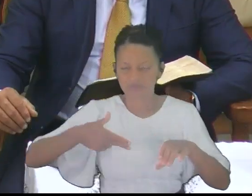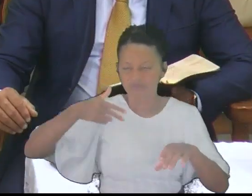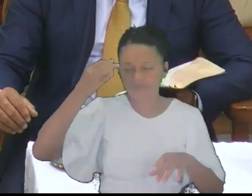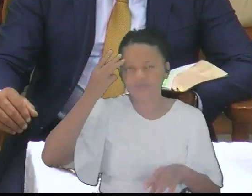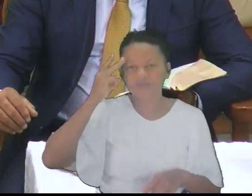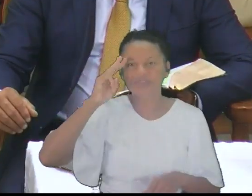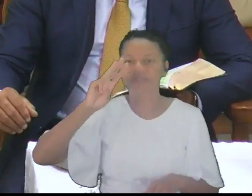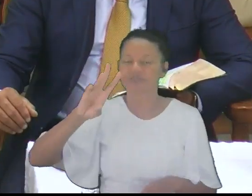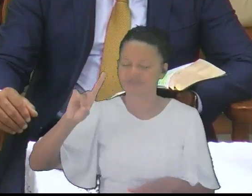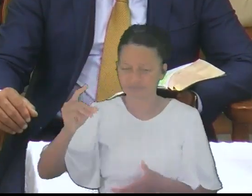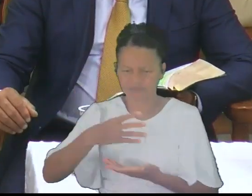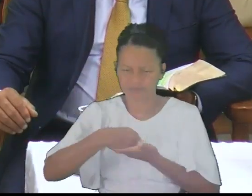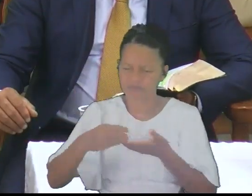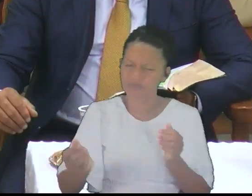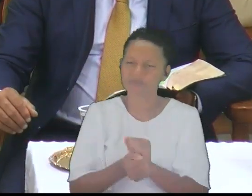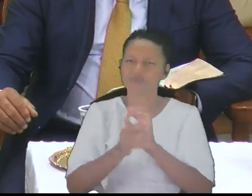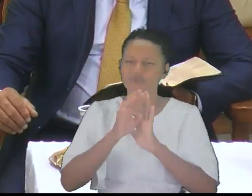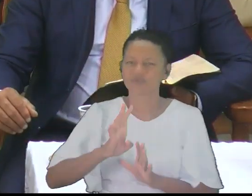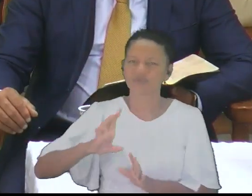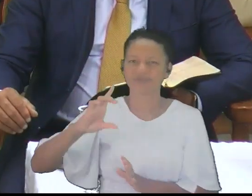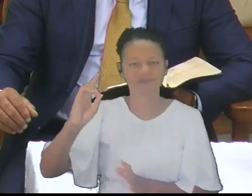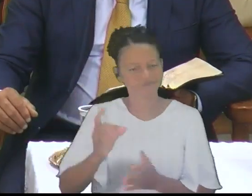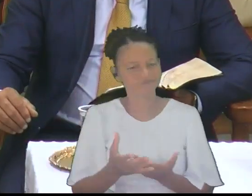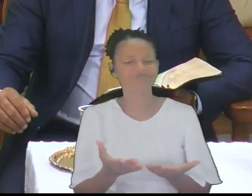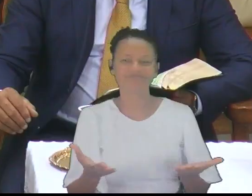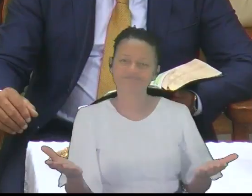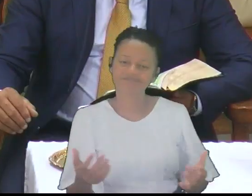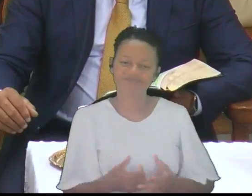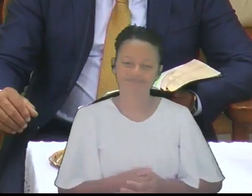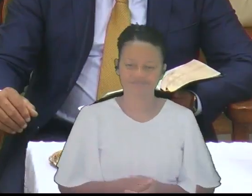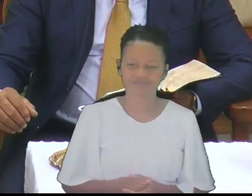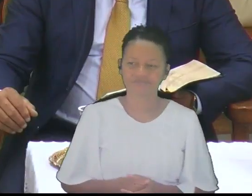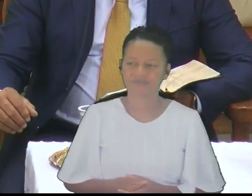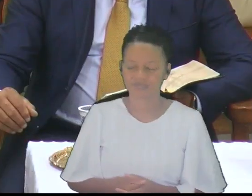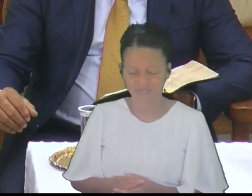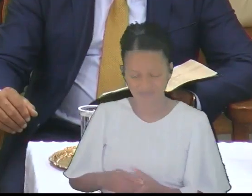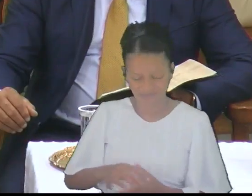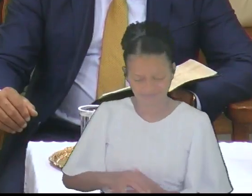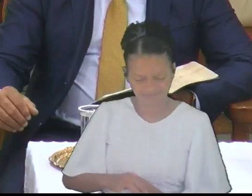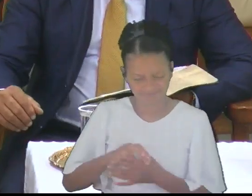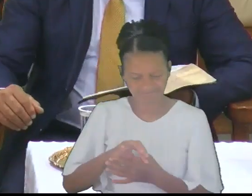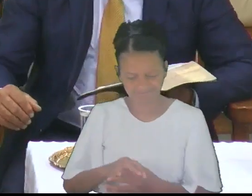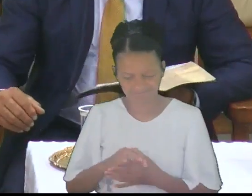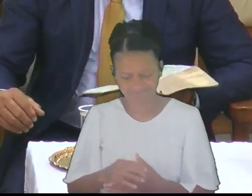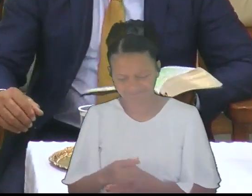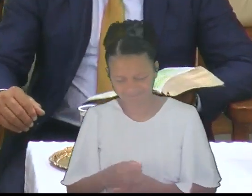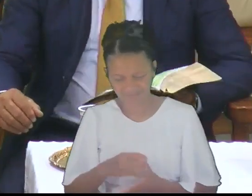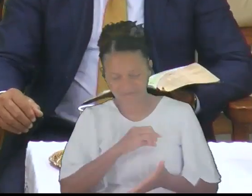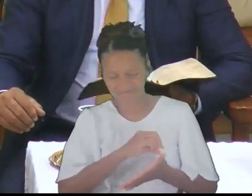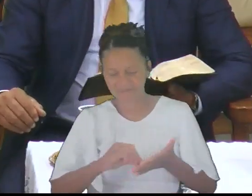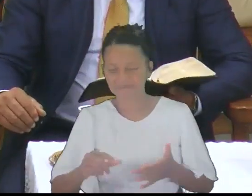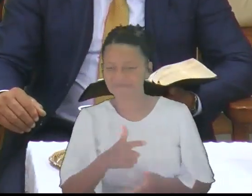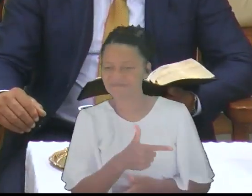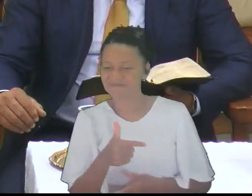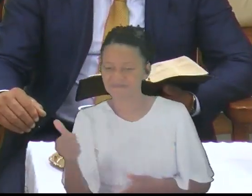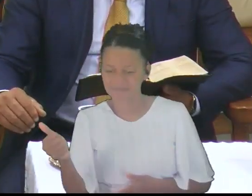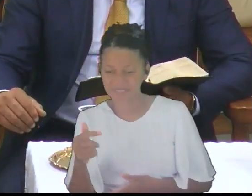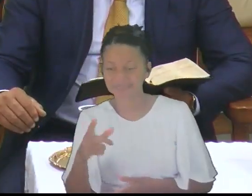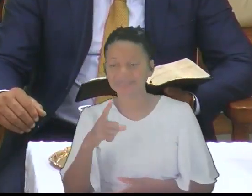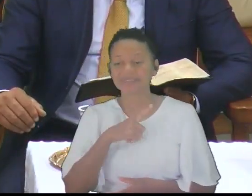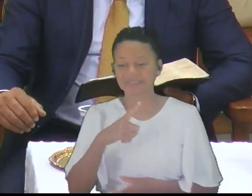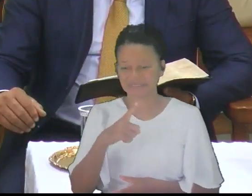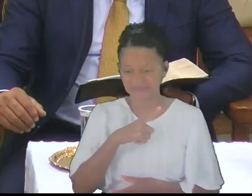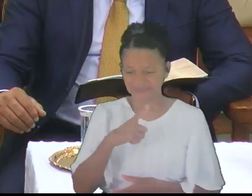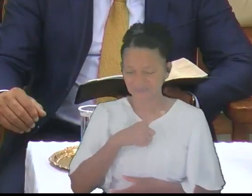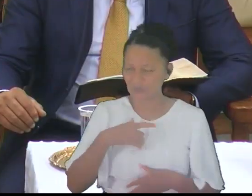Vocês podem dizer glória a Deus por isso. Pela sua carne. E o versículo 21 diz: e tendo